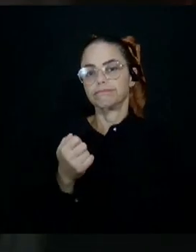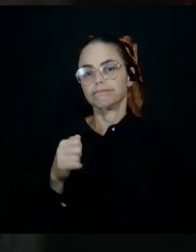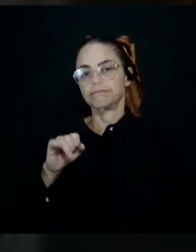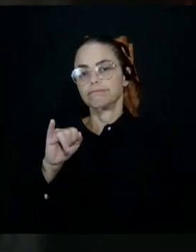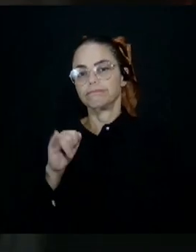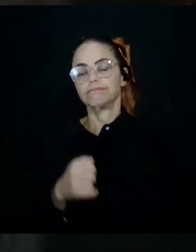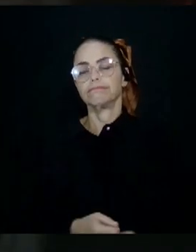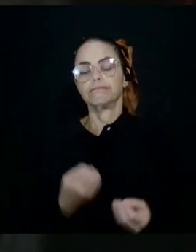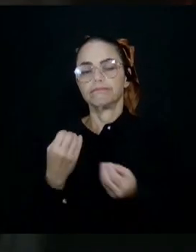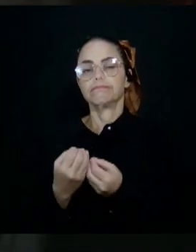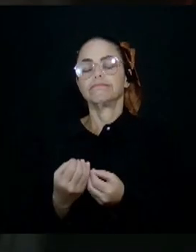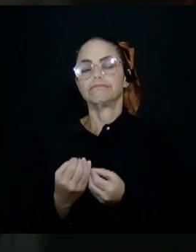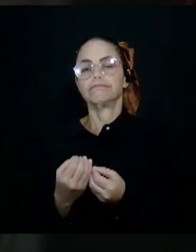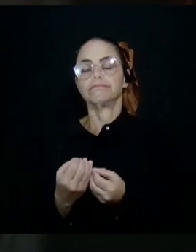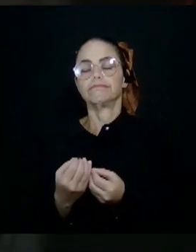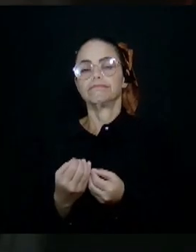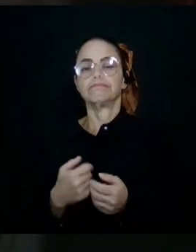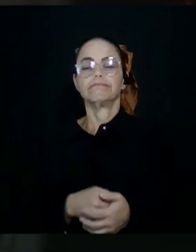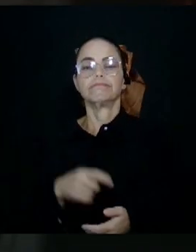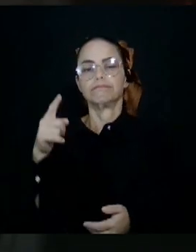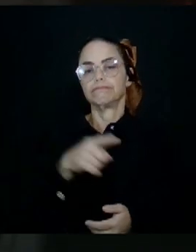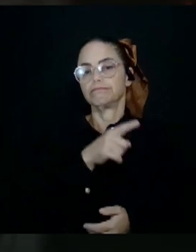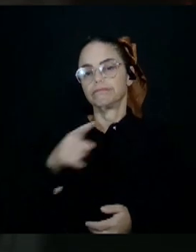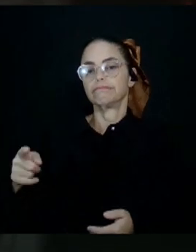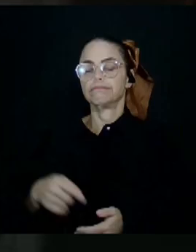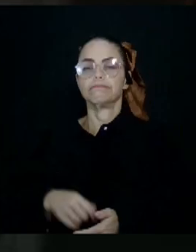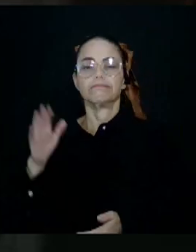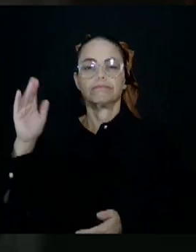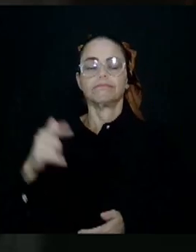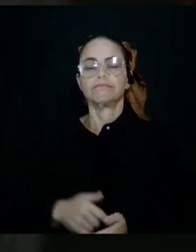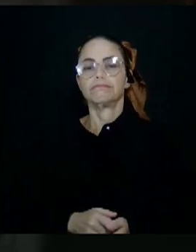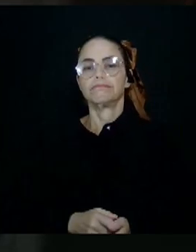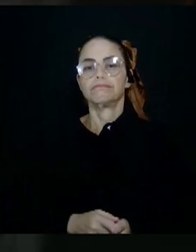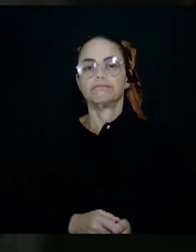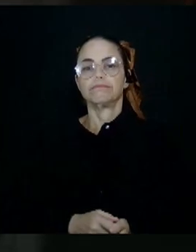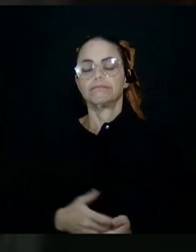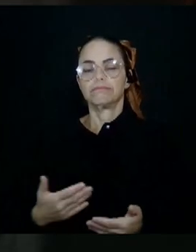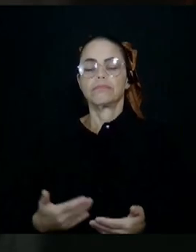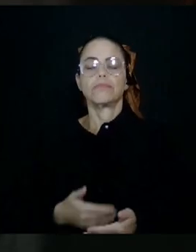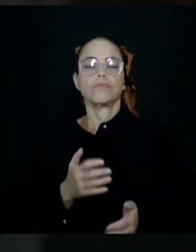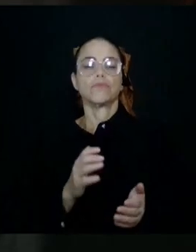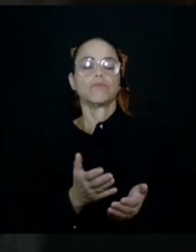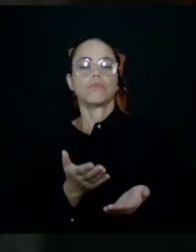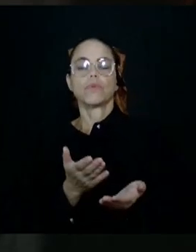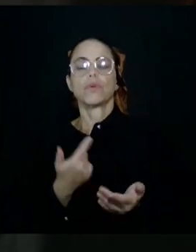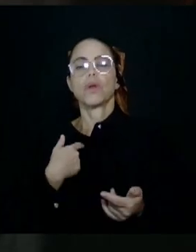com esses estereótipos, né, de servidão, hipersexualização,